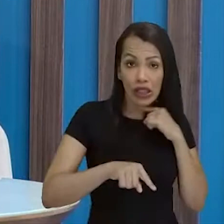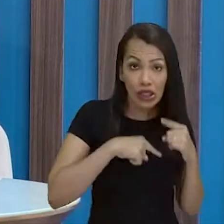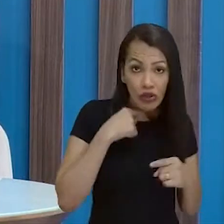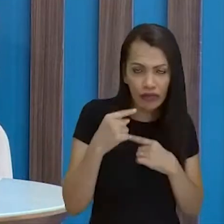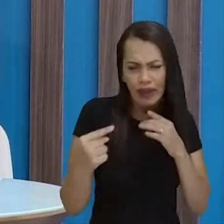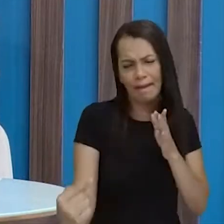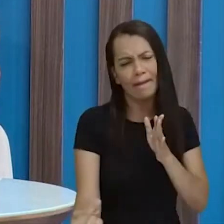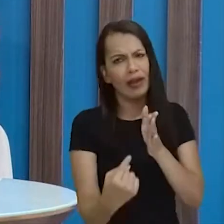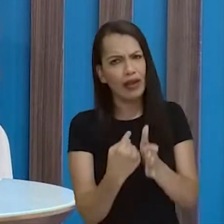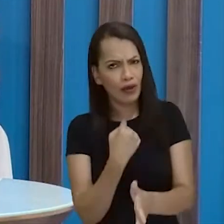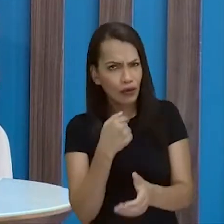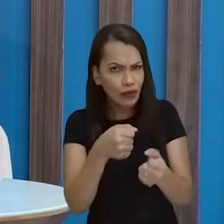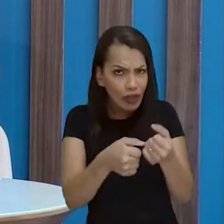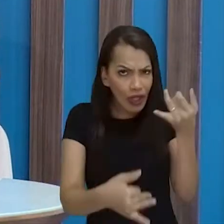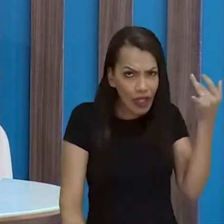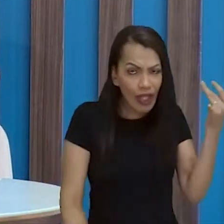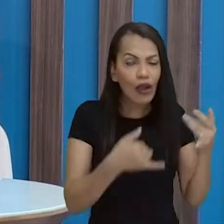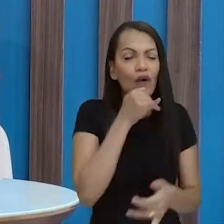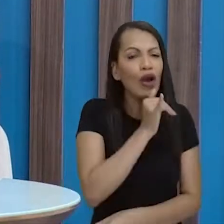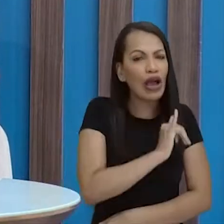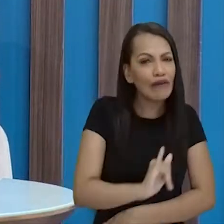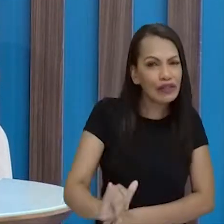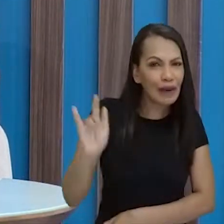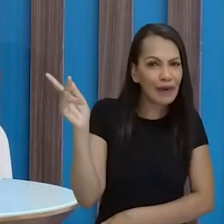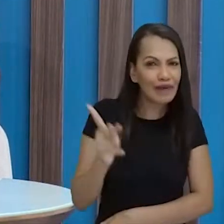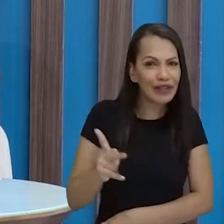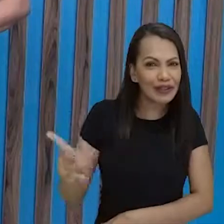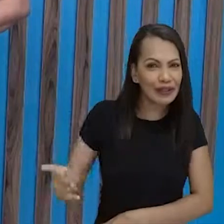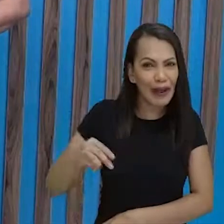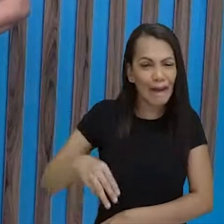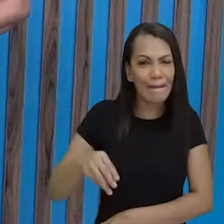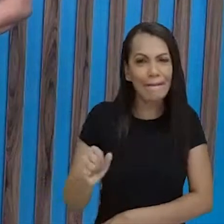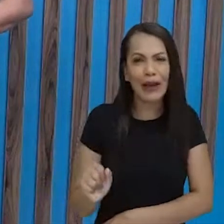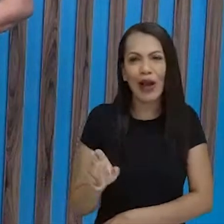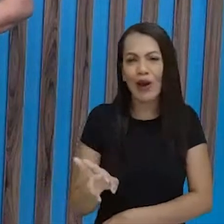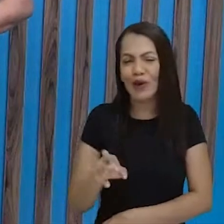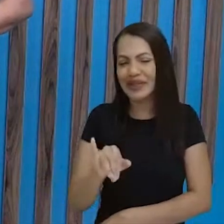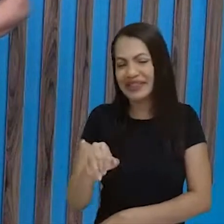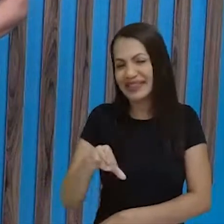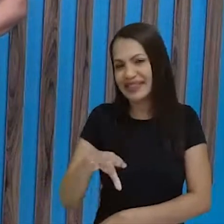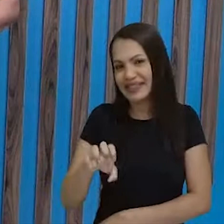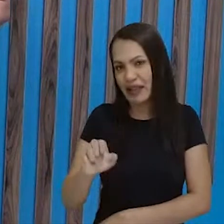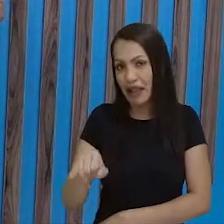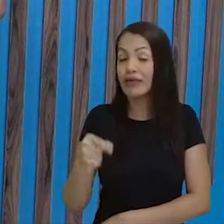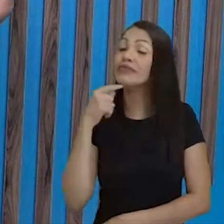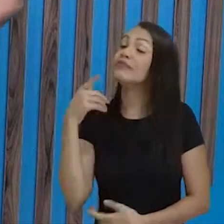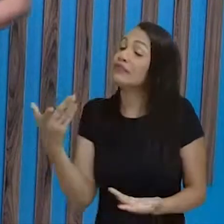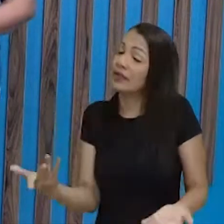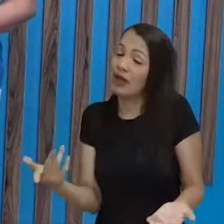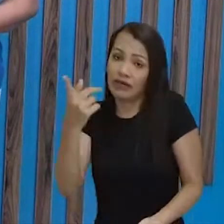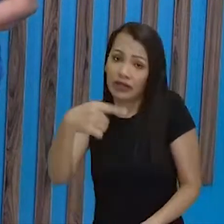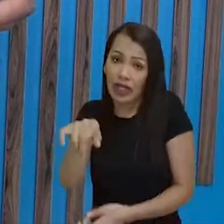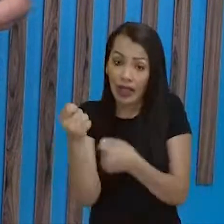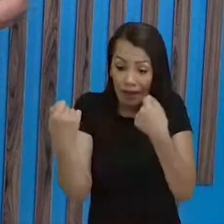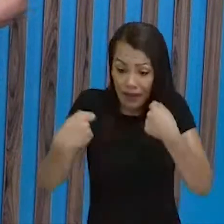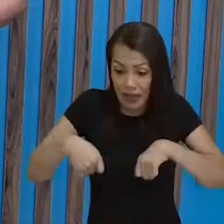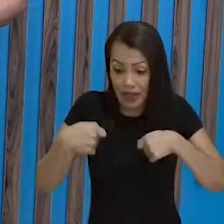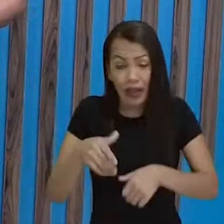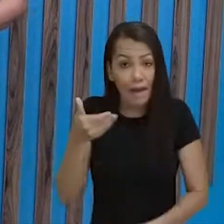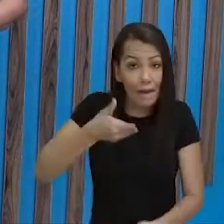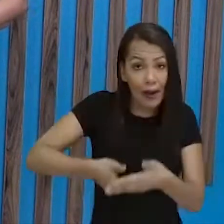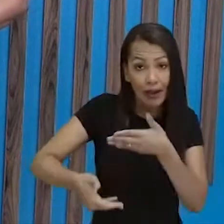pro chat que eu falo com a professora Mauri. É isso aí. Então, não deixem de participar. Nós